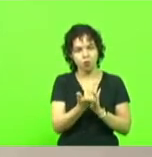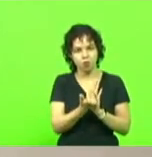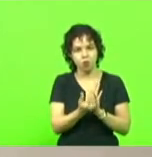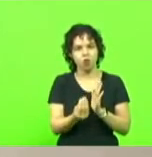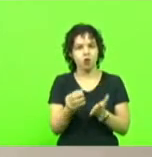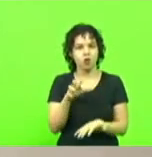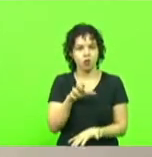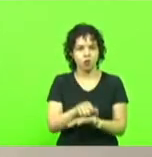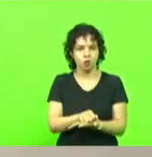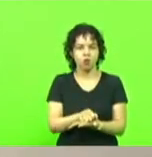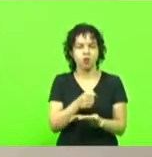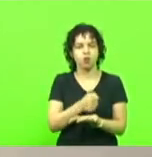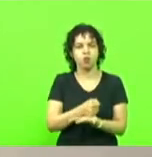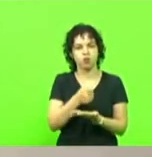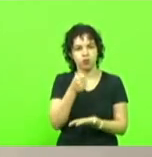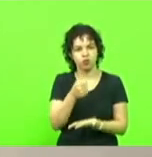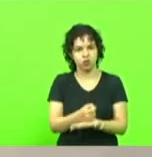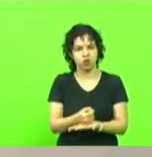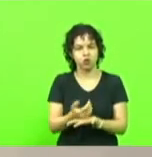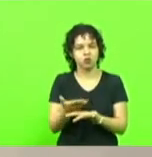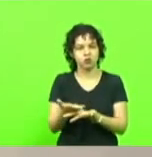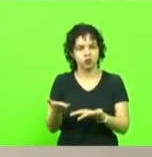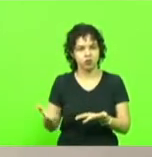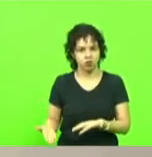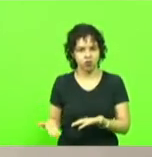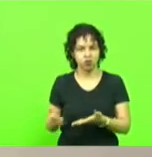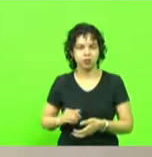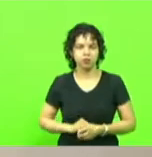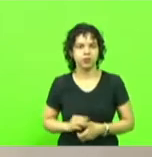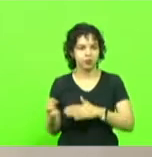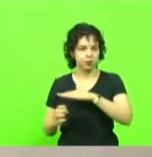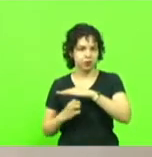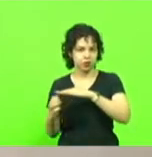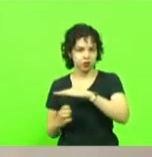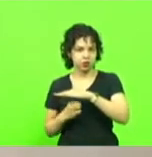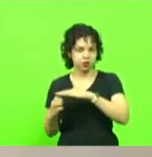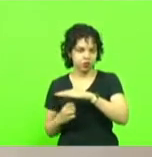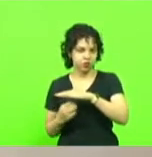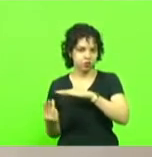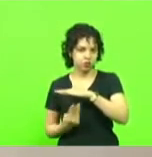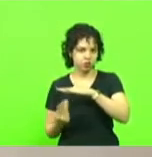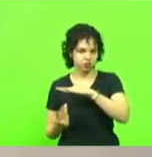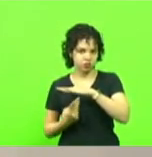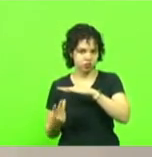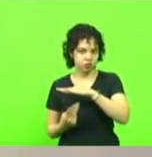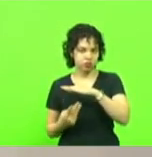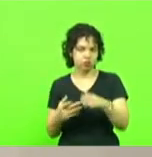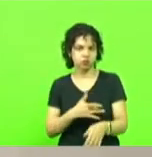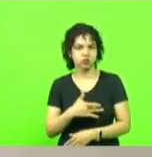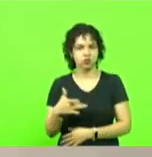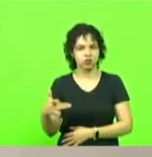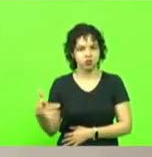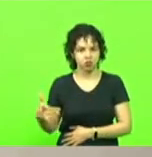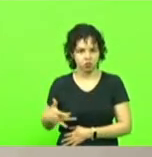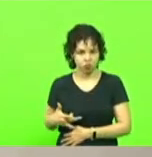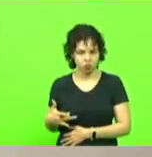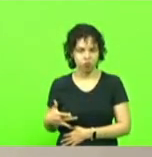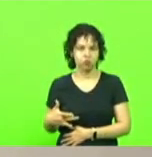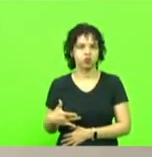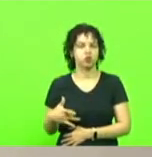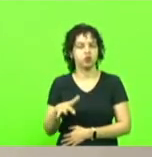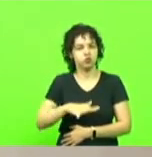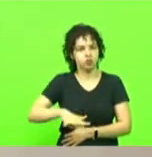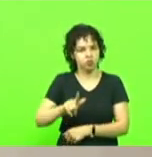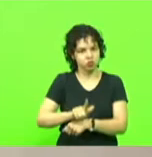contratualizadas pelos prestadores de serviços de saúde de medida de alta complexidade, no âmbito de gestões estadual